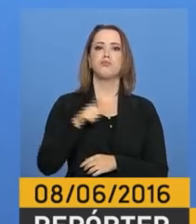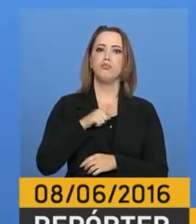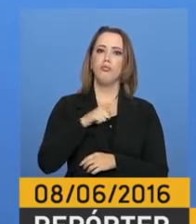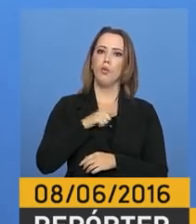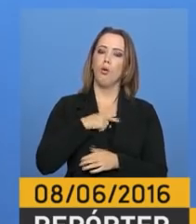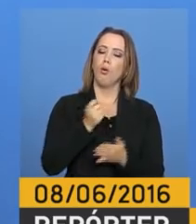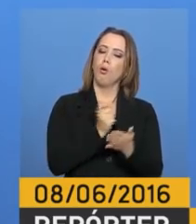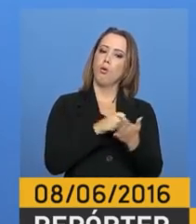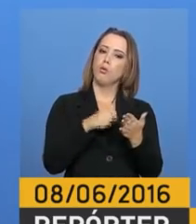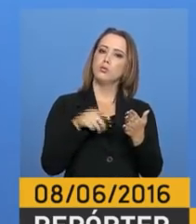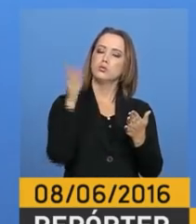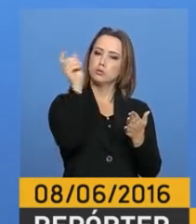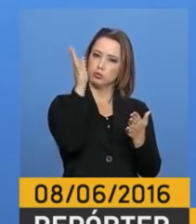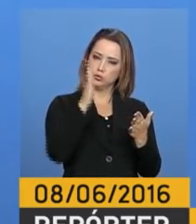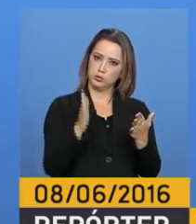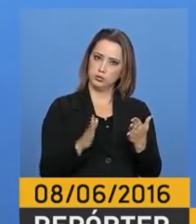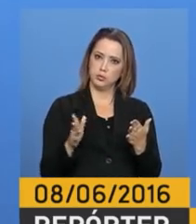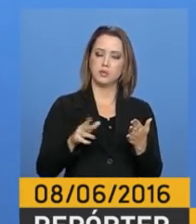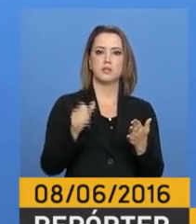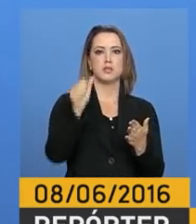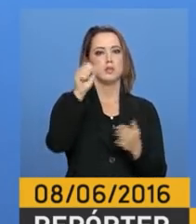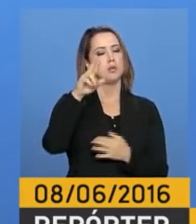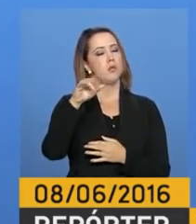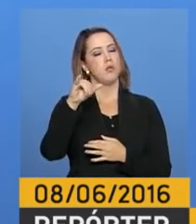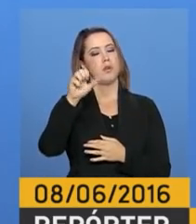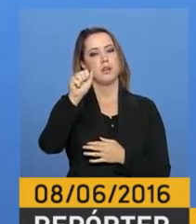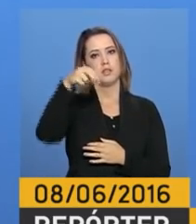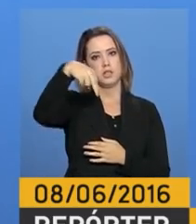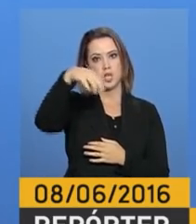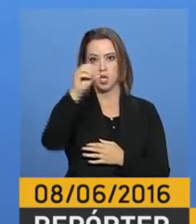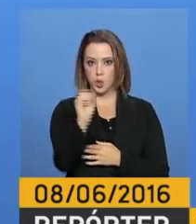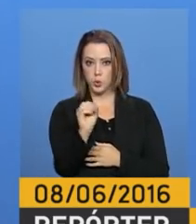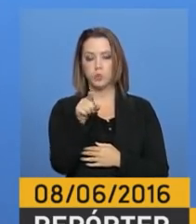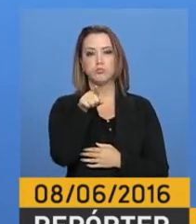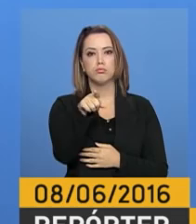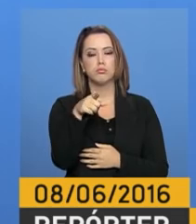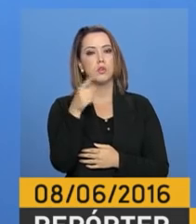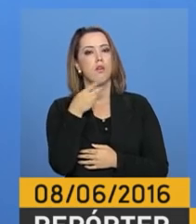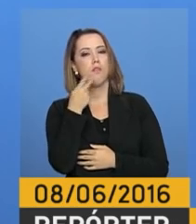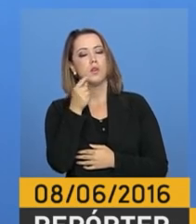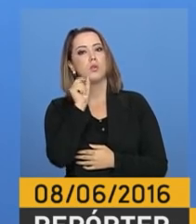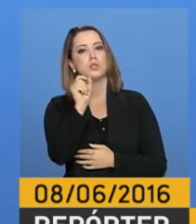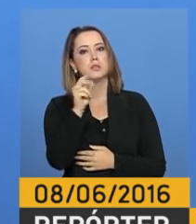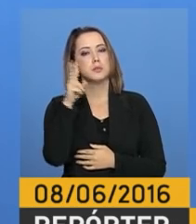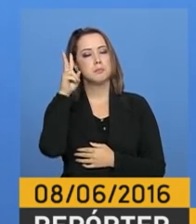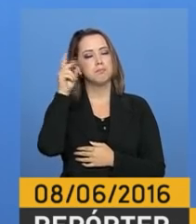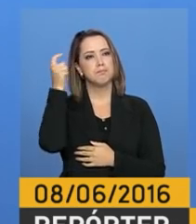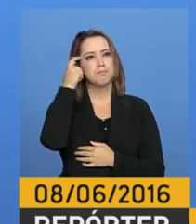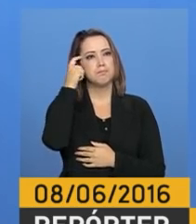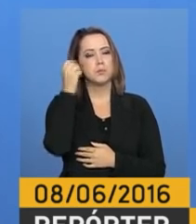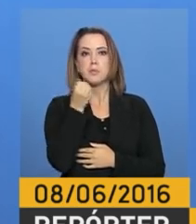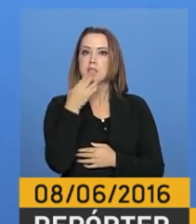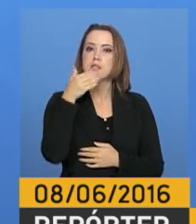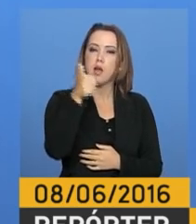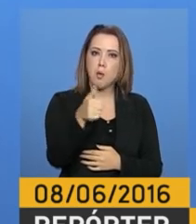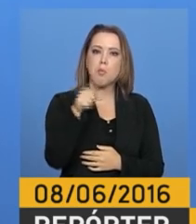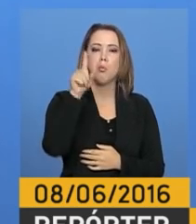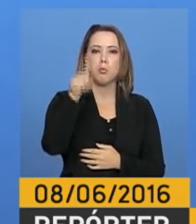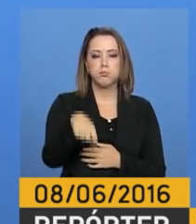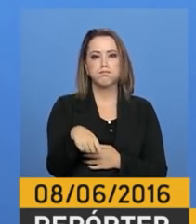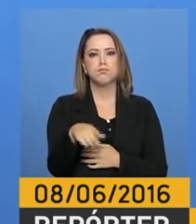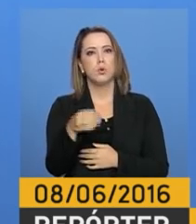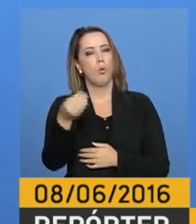Suassuna disse Presidente teme que o otimista é um tolo o